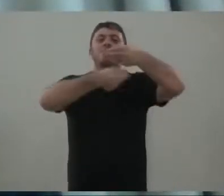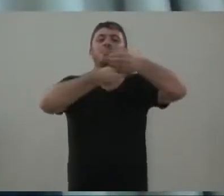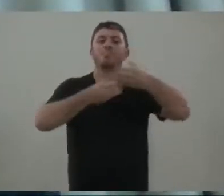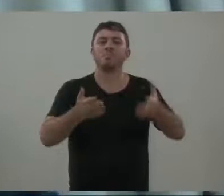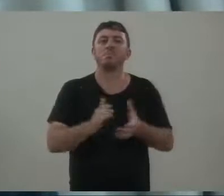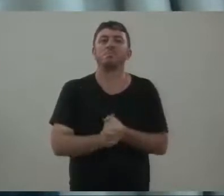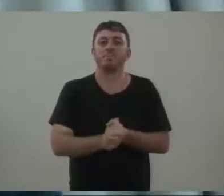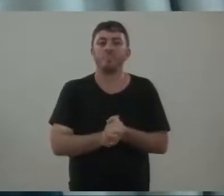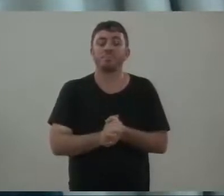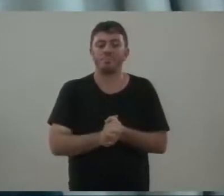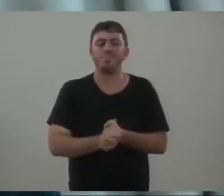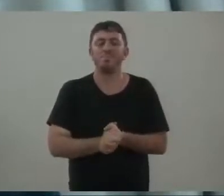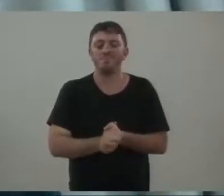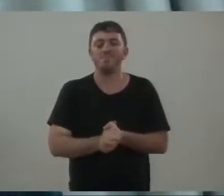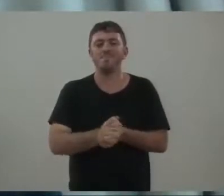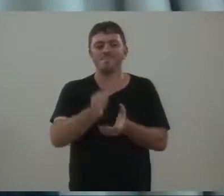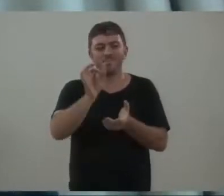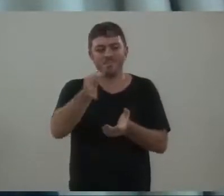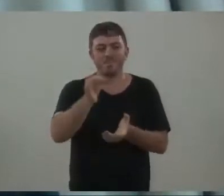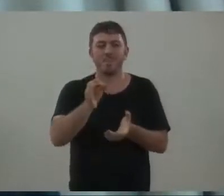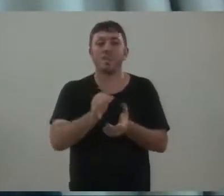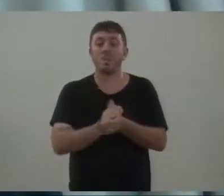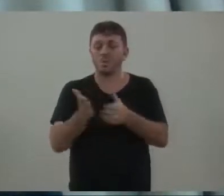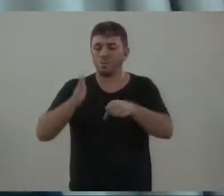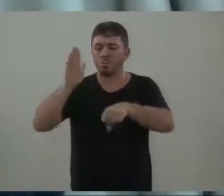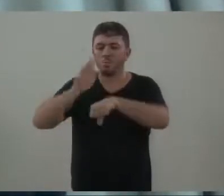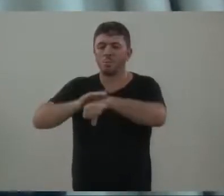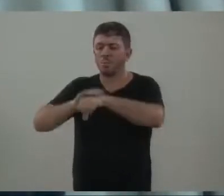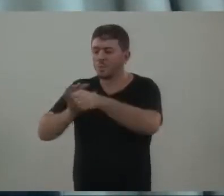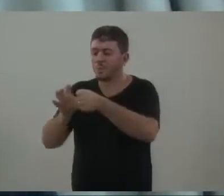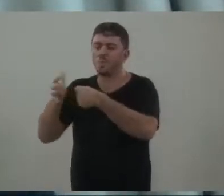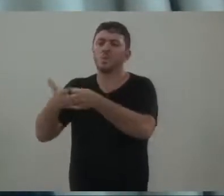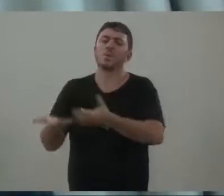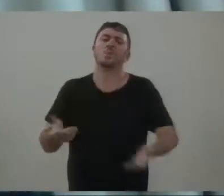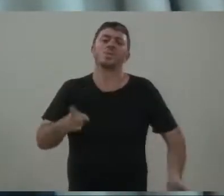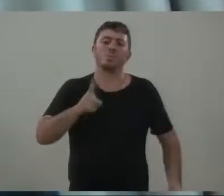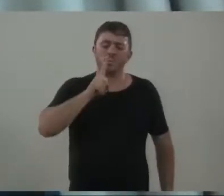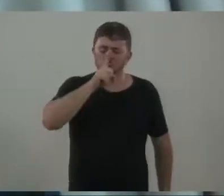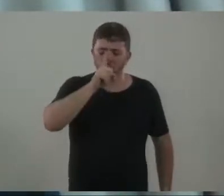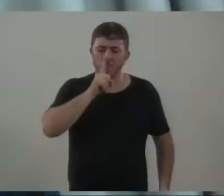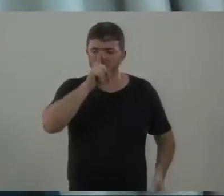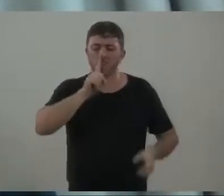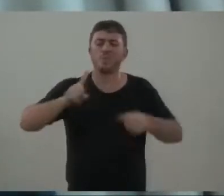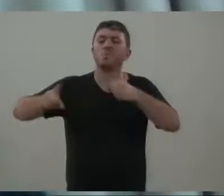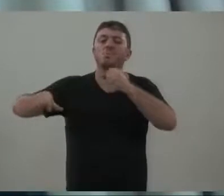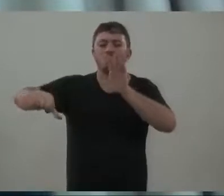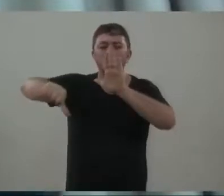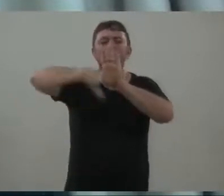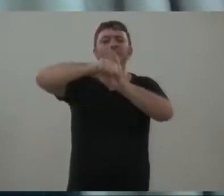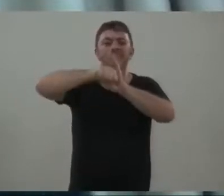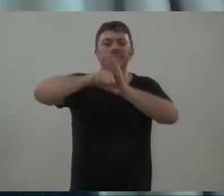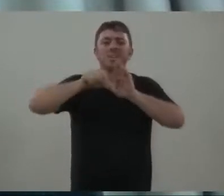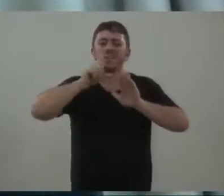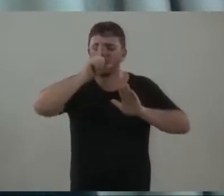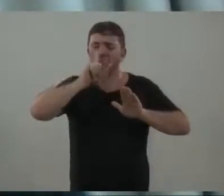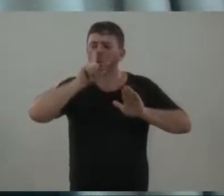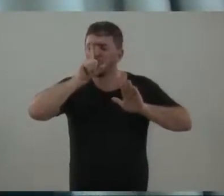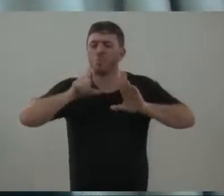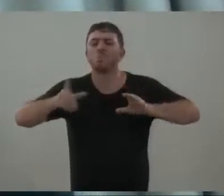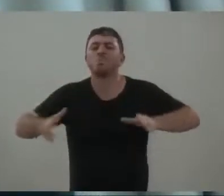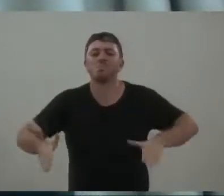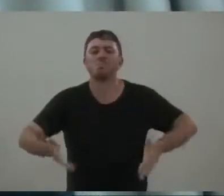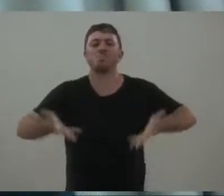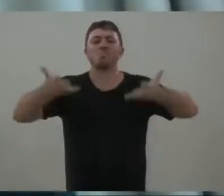Realmente, como eu estava falando, na época de pandemia, esse crime tem crescido muito, e